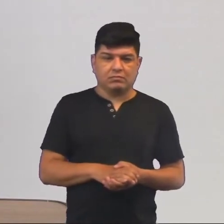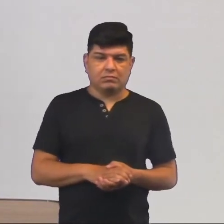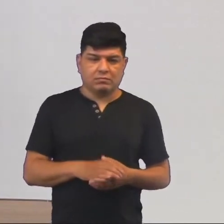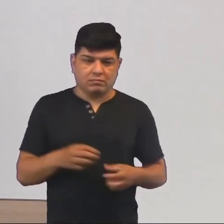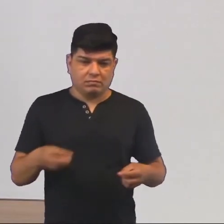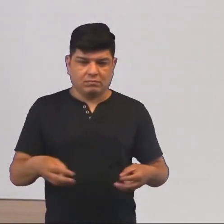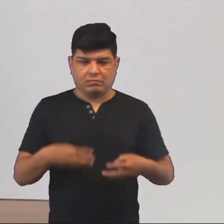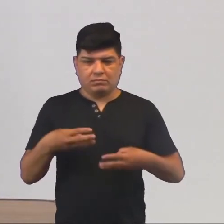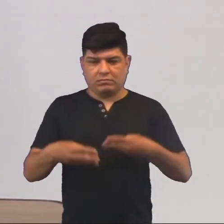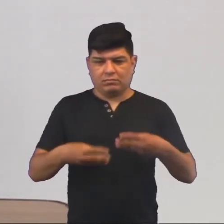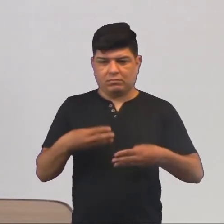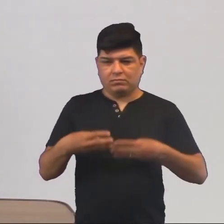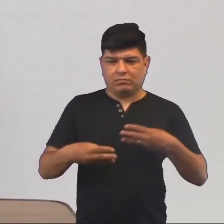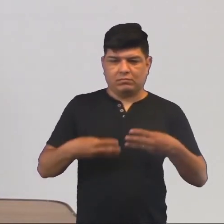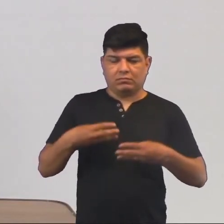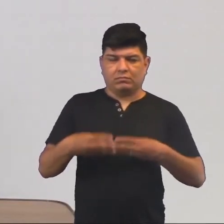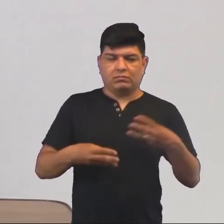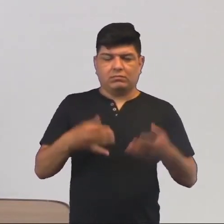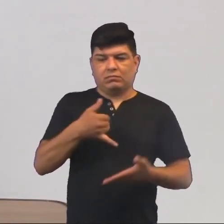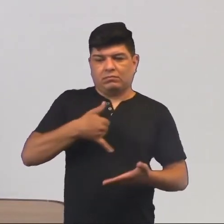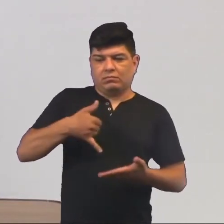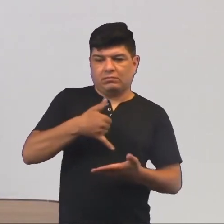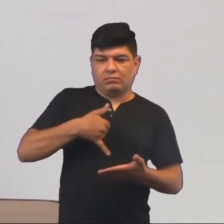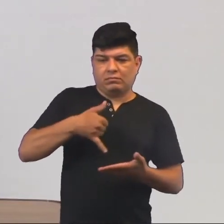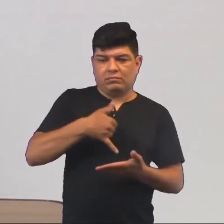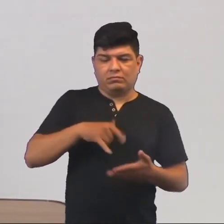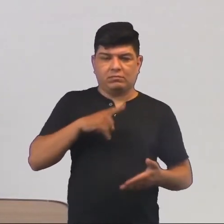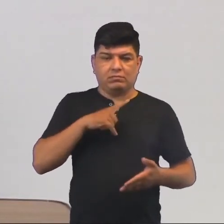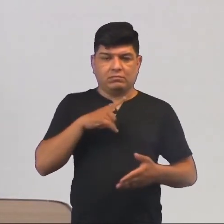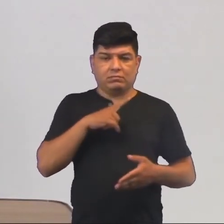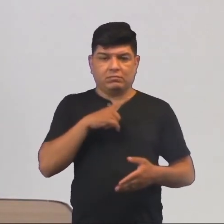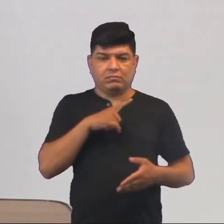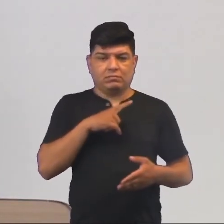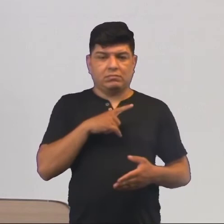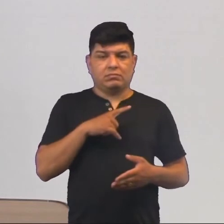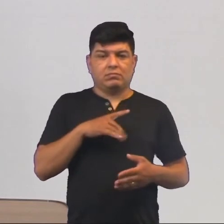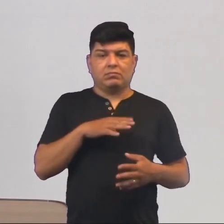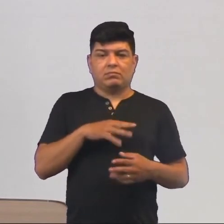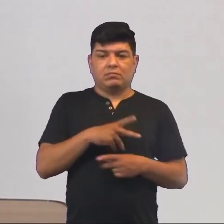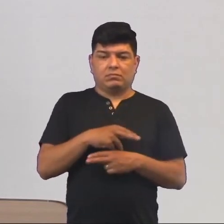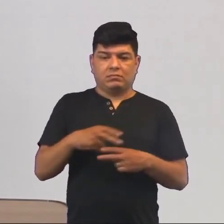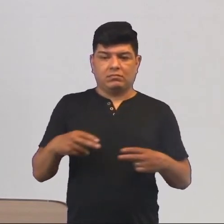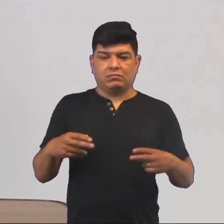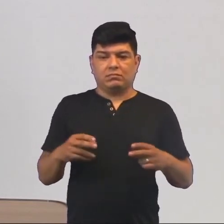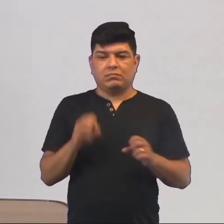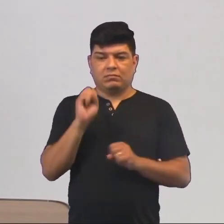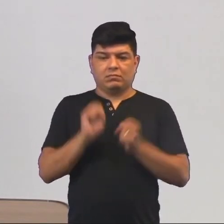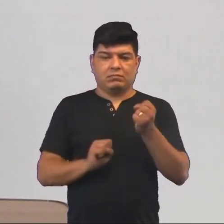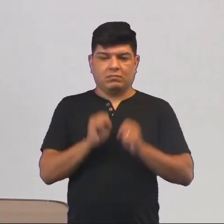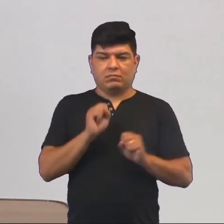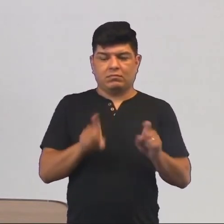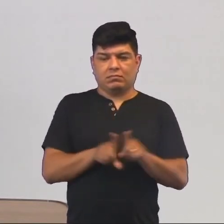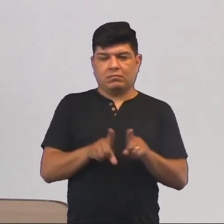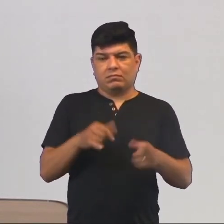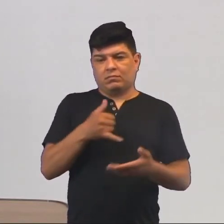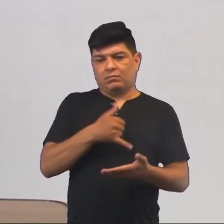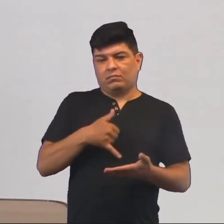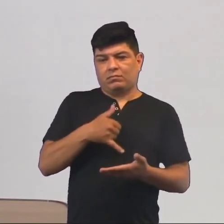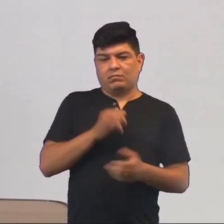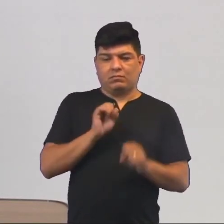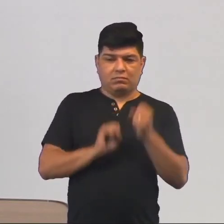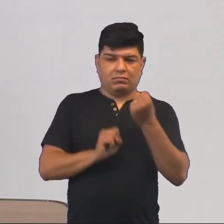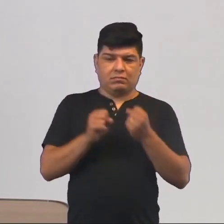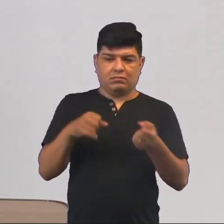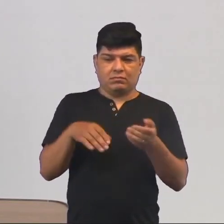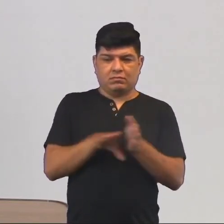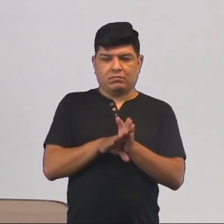o macarrão, o óleo, que são os produtos que a gente tem aqui na cidade. Produtos industrializados. Esse óleo passou pela